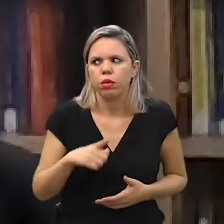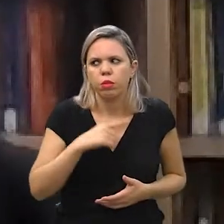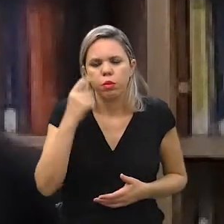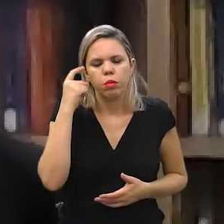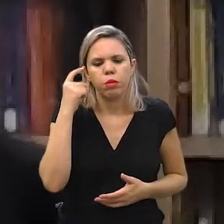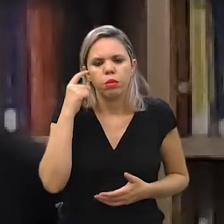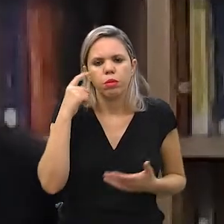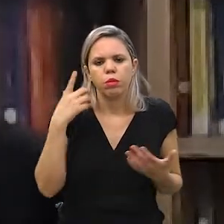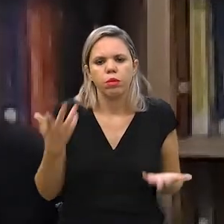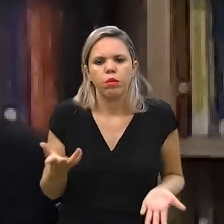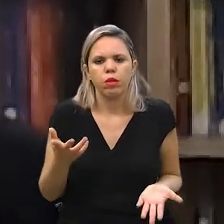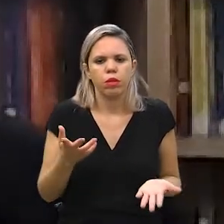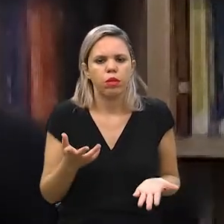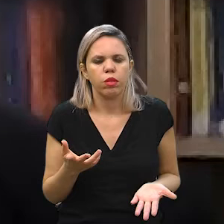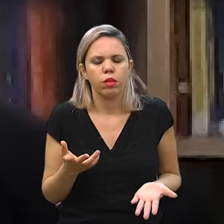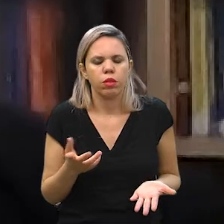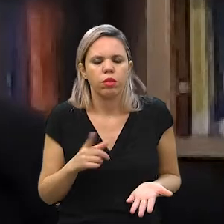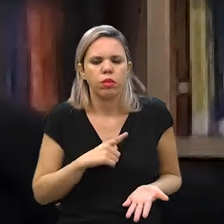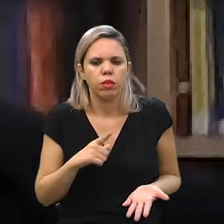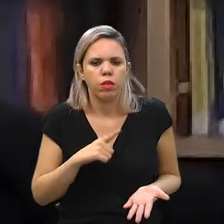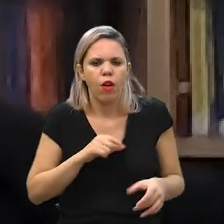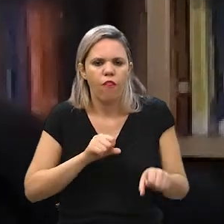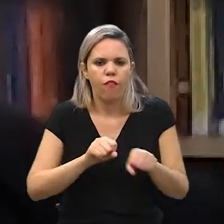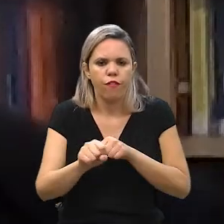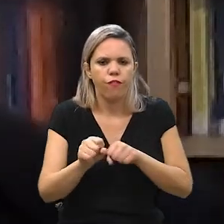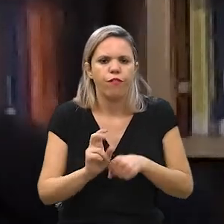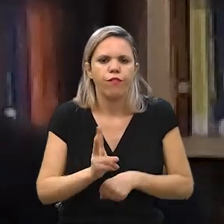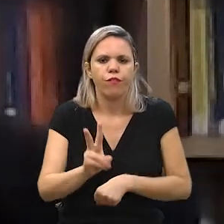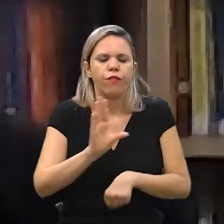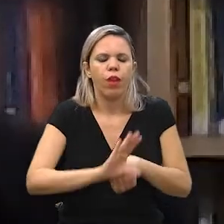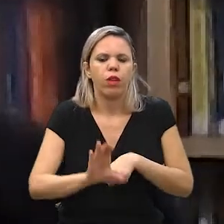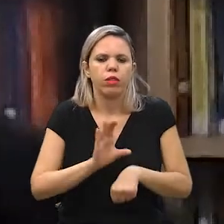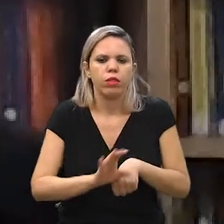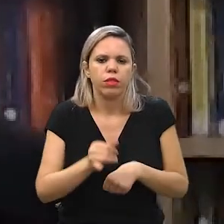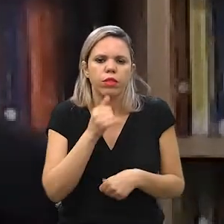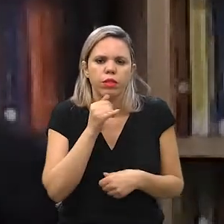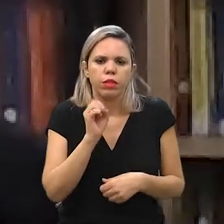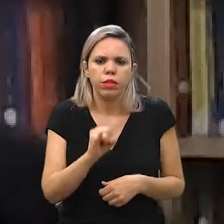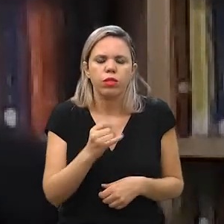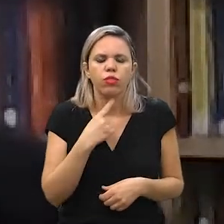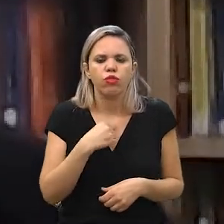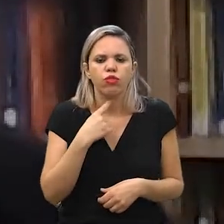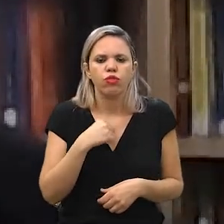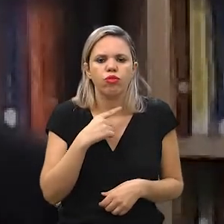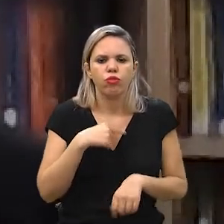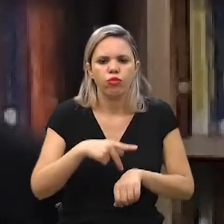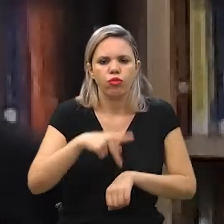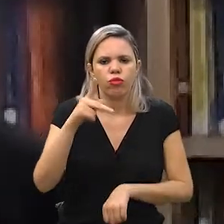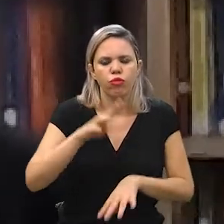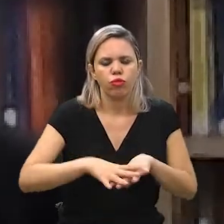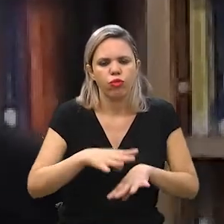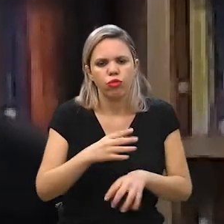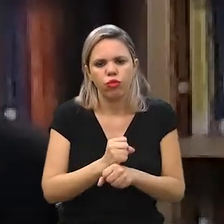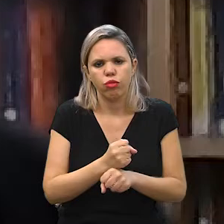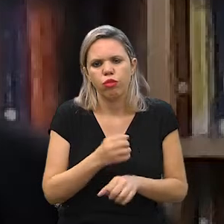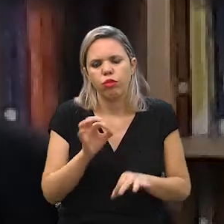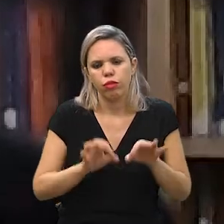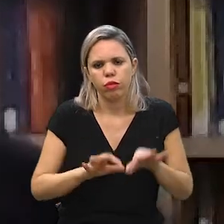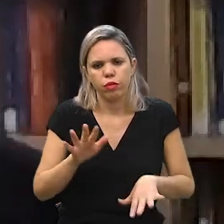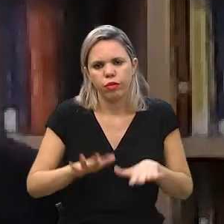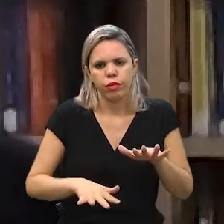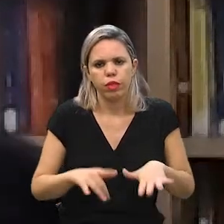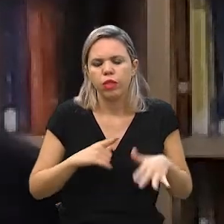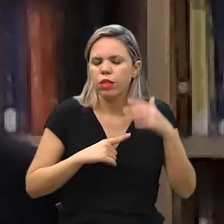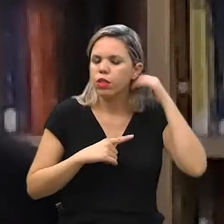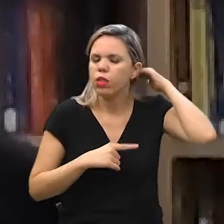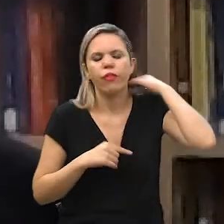que elas precisariam ter uma formação continuada, né? Se ela deseja se especializar em matemática, talvez ela devesse